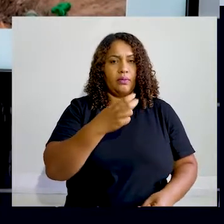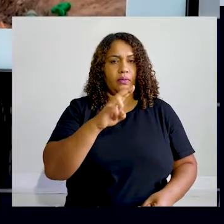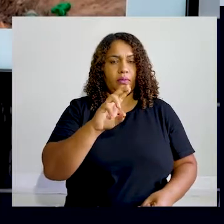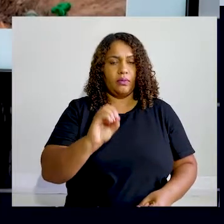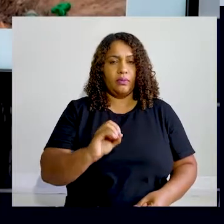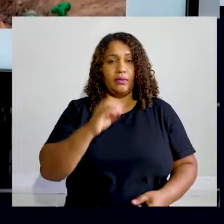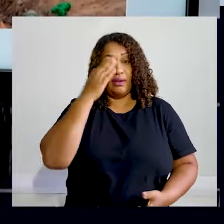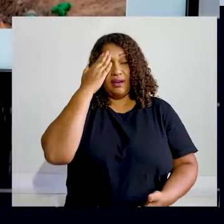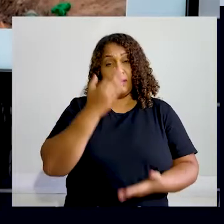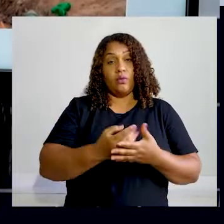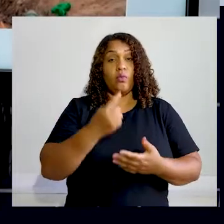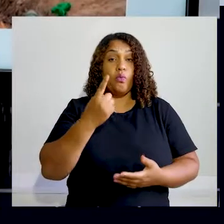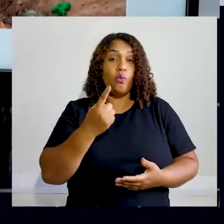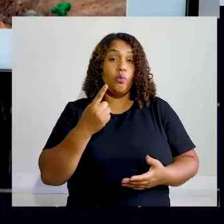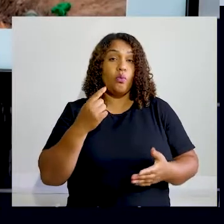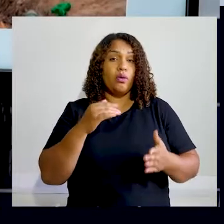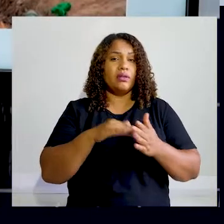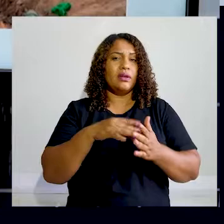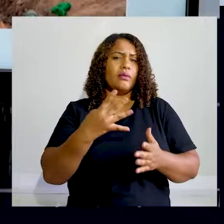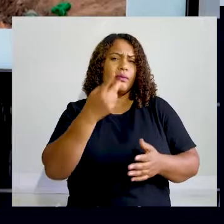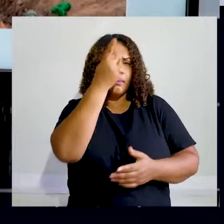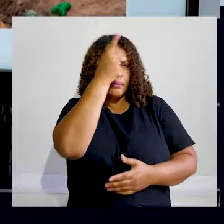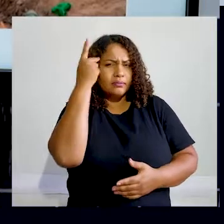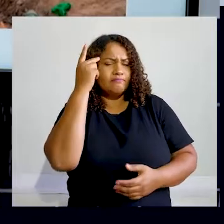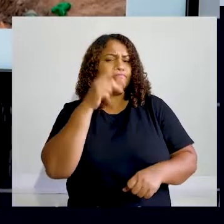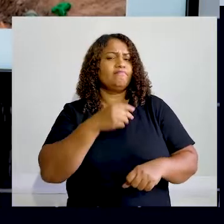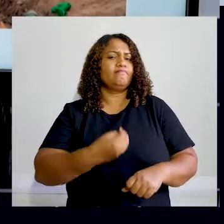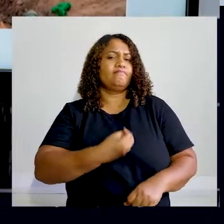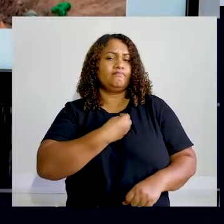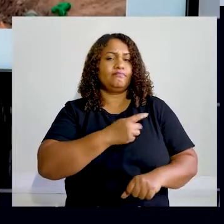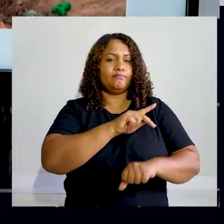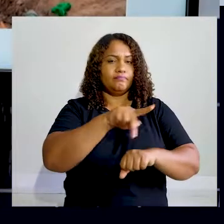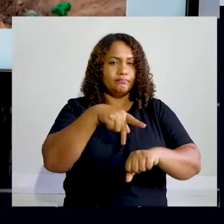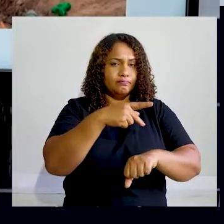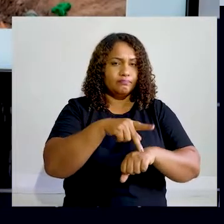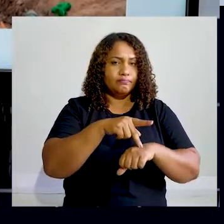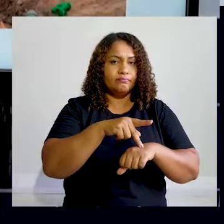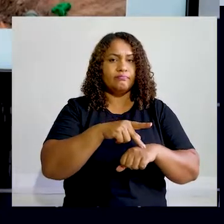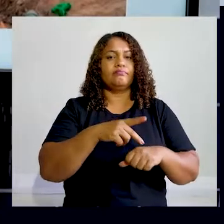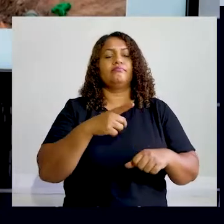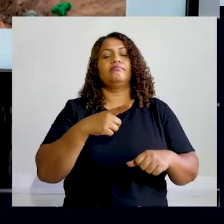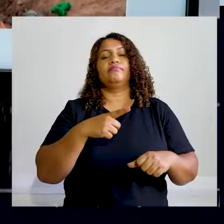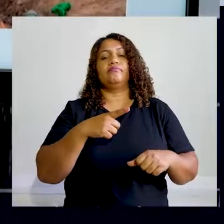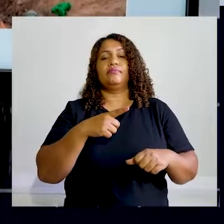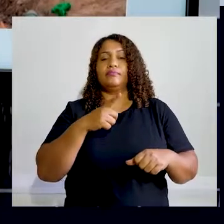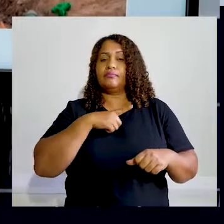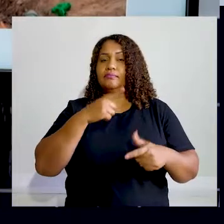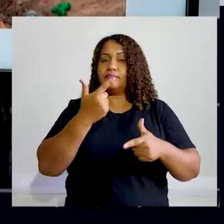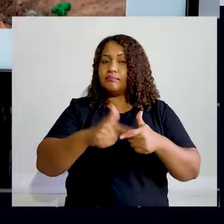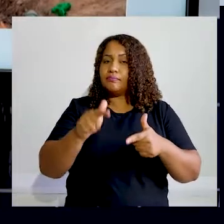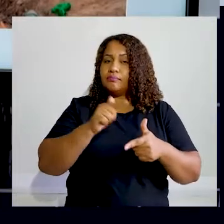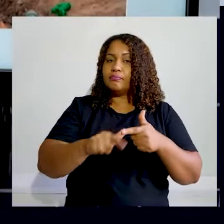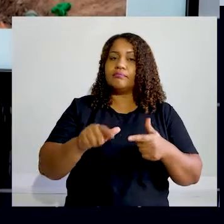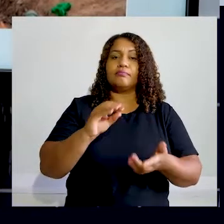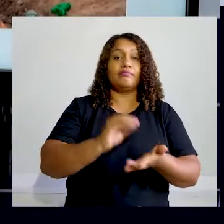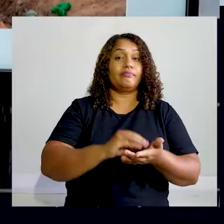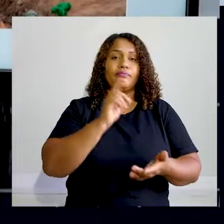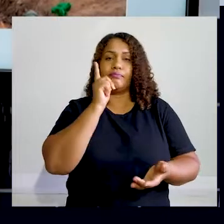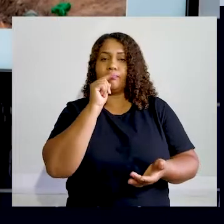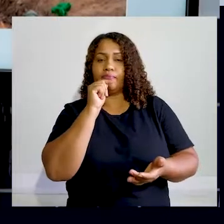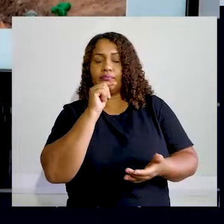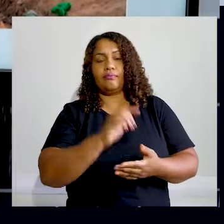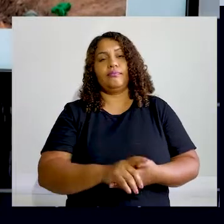a cada 4 pessoas viverá em um país que enfrenta a falta de água potável. É importante